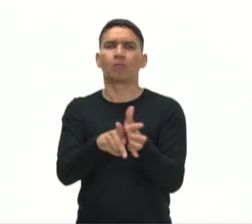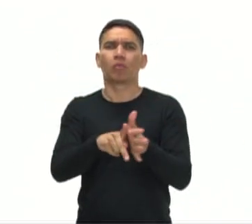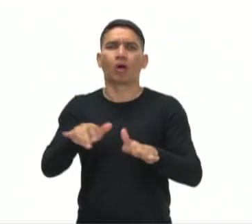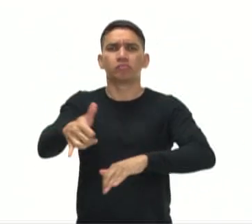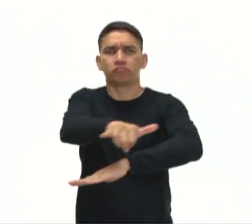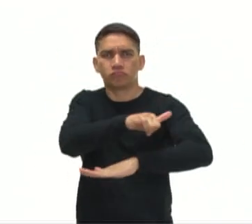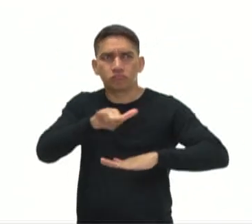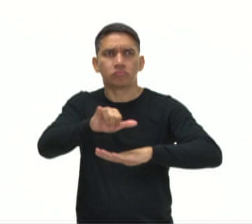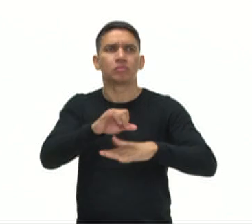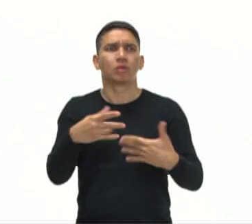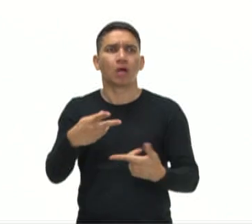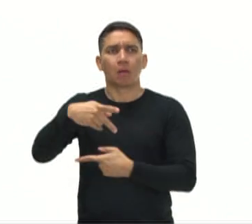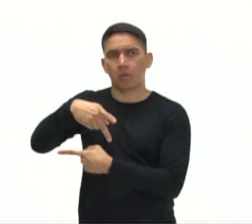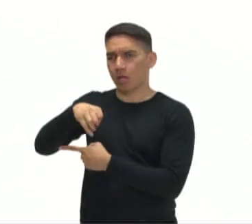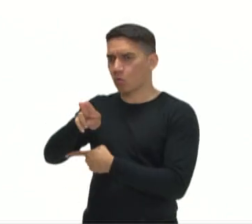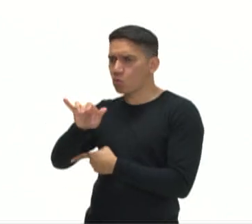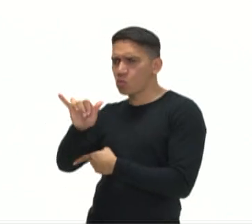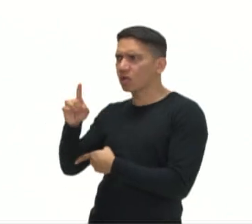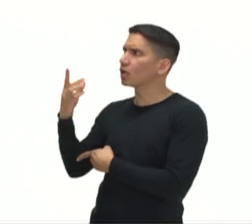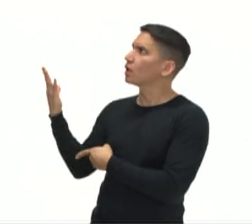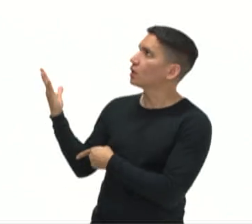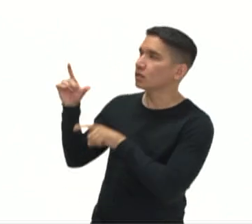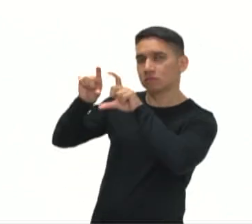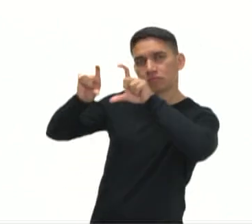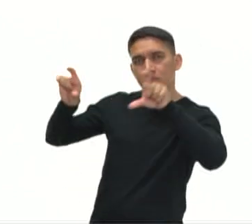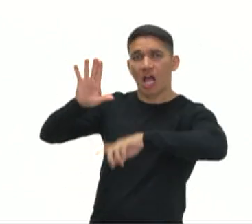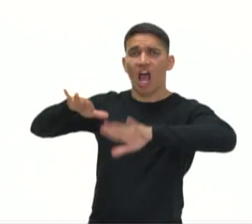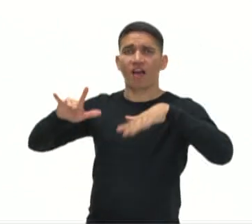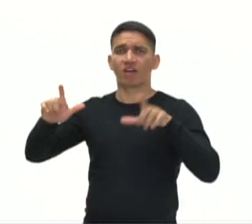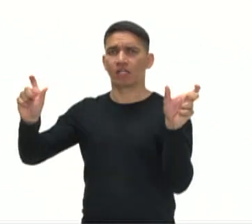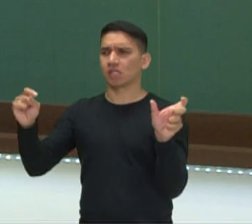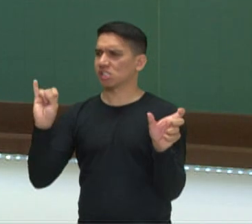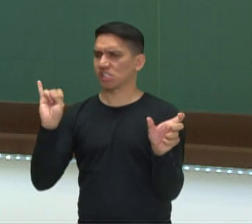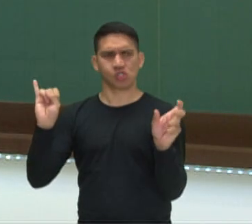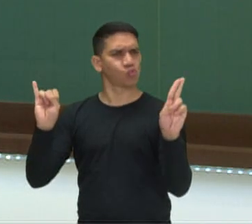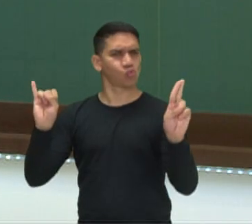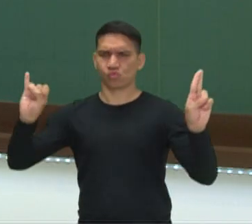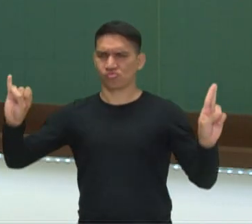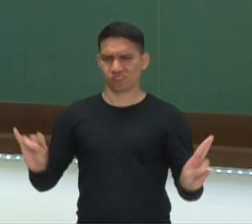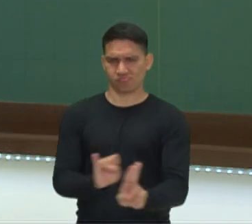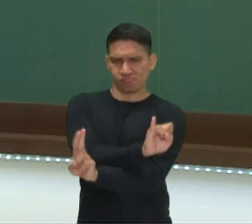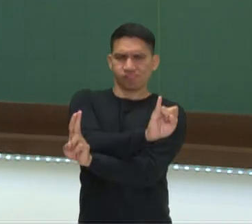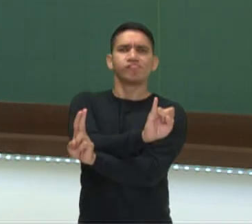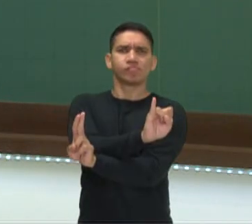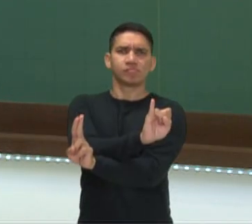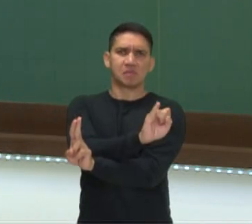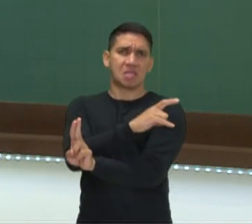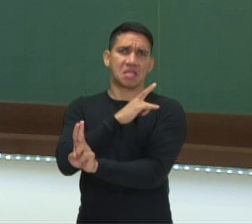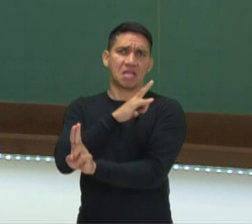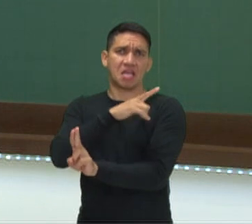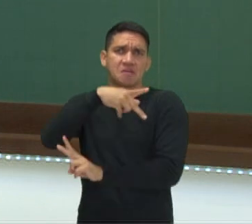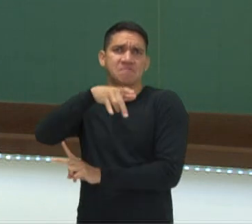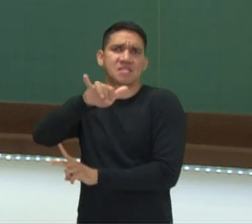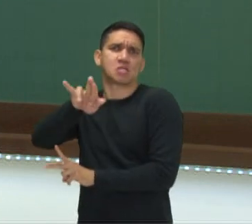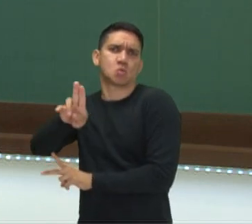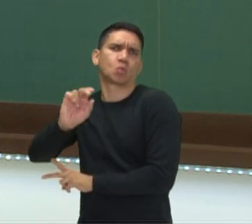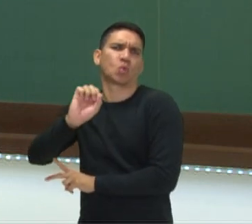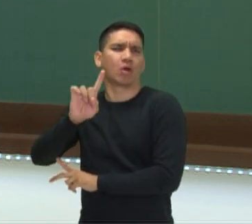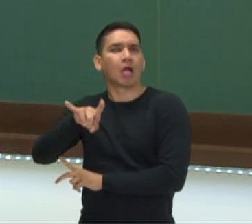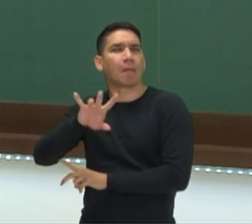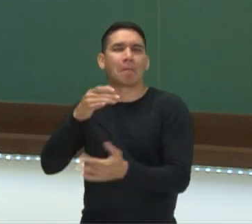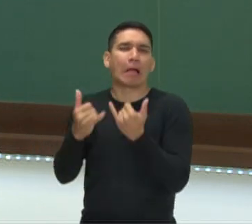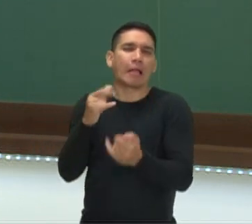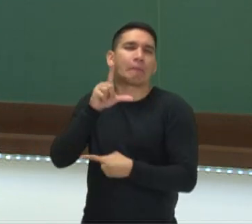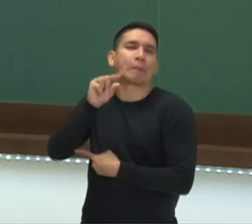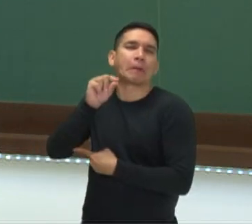PUI, né? Eu, às vezes, inverto, coloco I no lugar do U, e eu vou ter PIU, né? Para lembrar o passarinho, PIU,